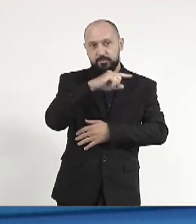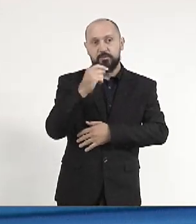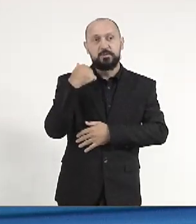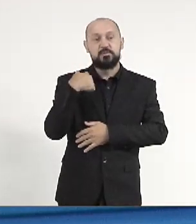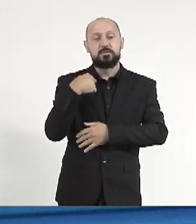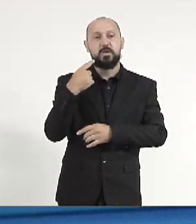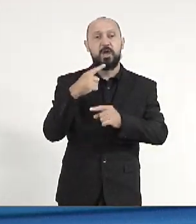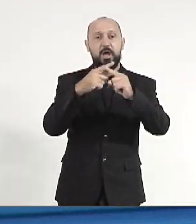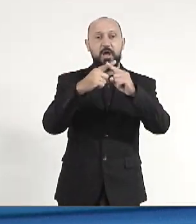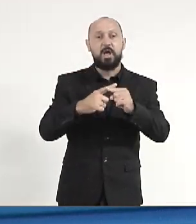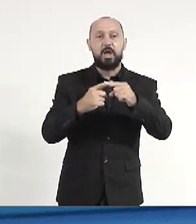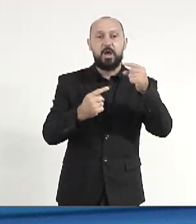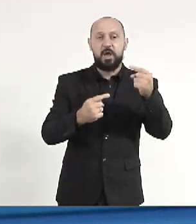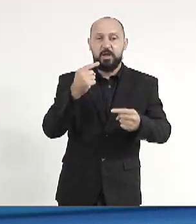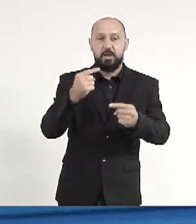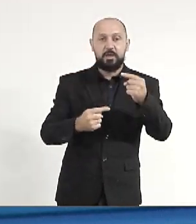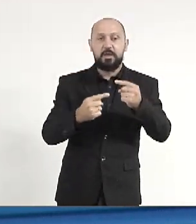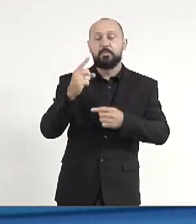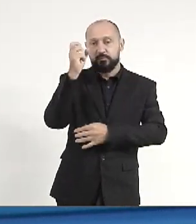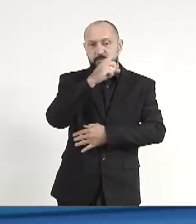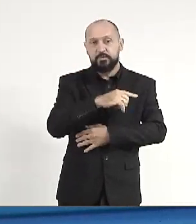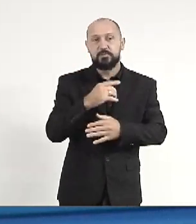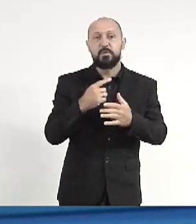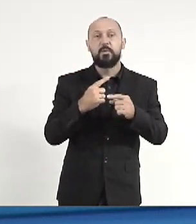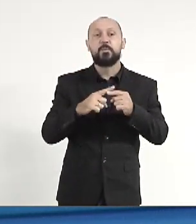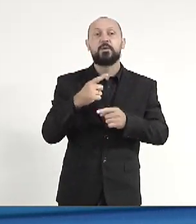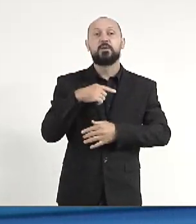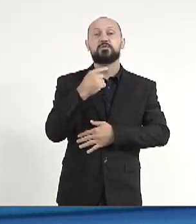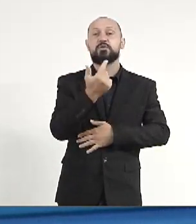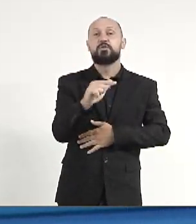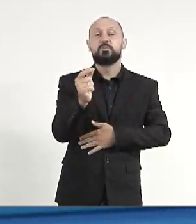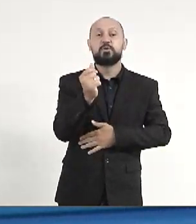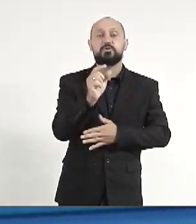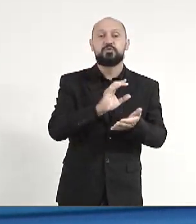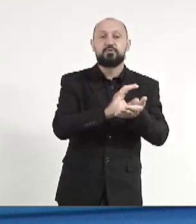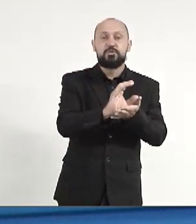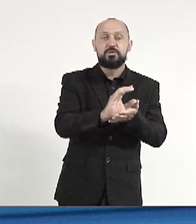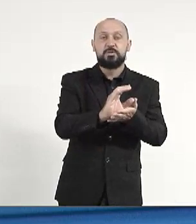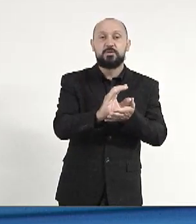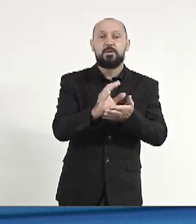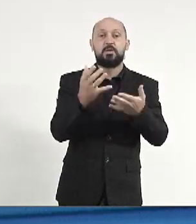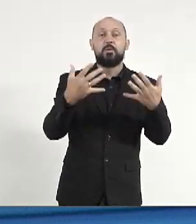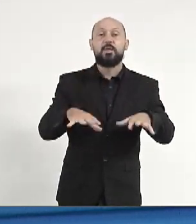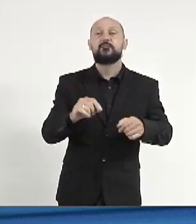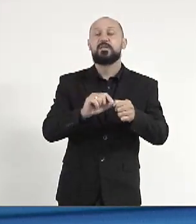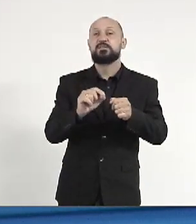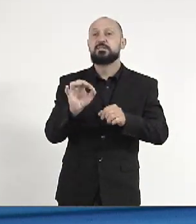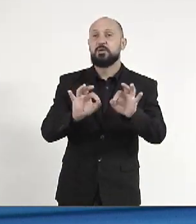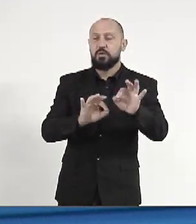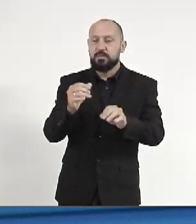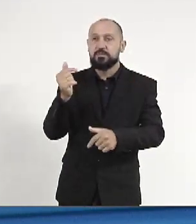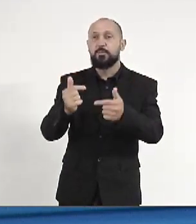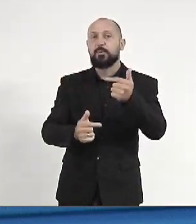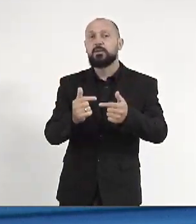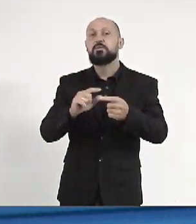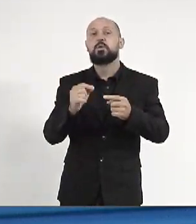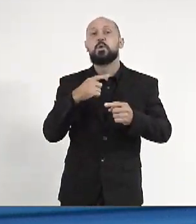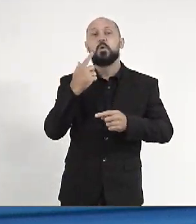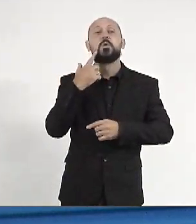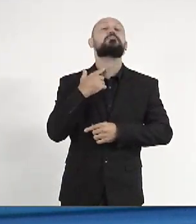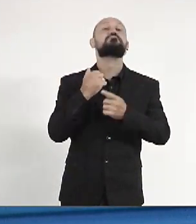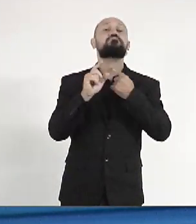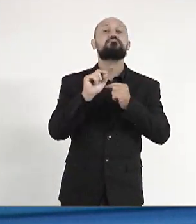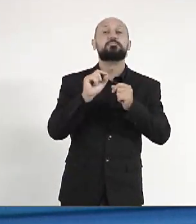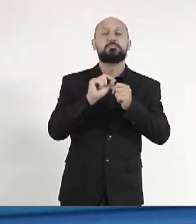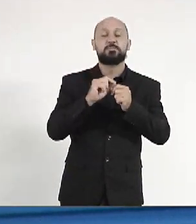gente competir, é muito difícil, até porque a gente não tem dinheiro e não quer fazer essa política. A alternativa que a gente tem é dizer, pegue,